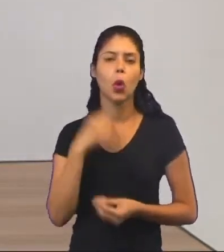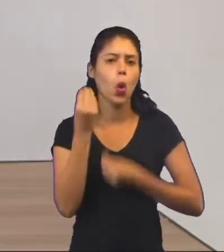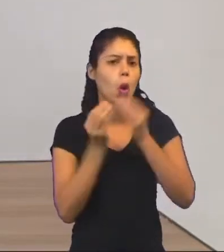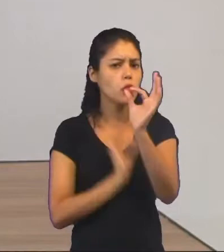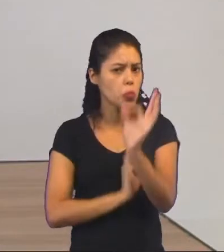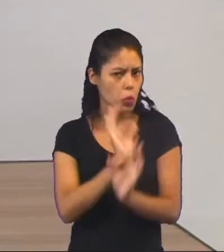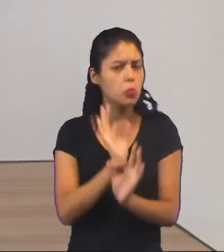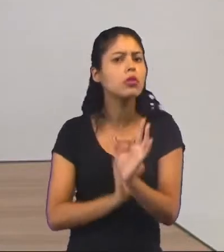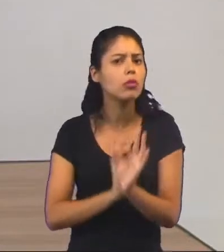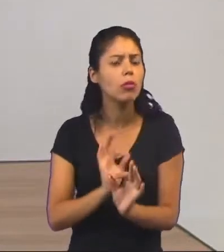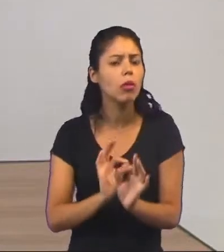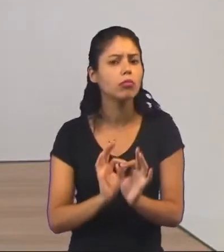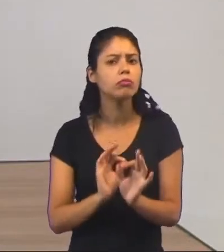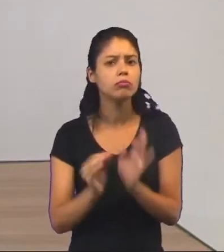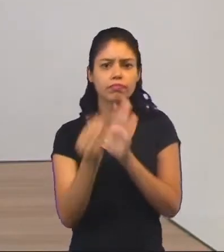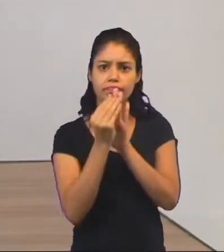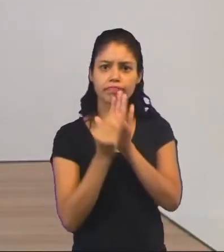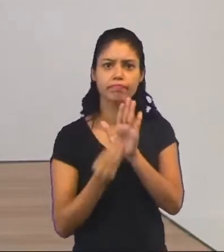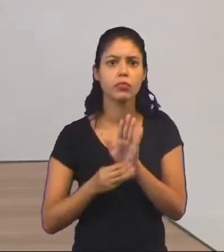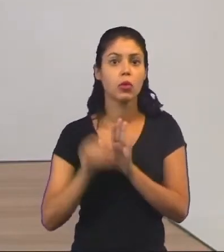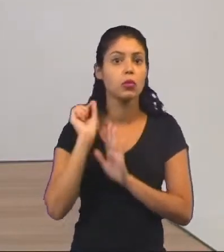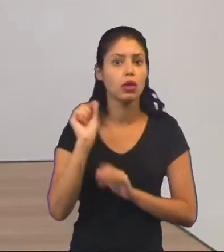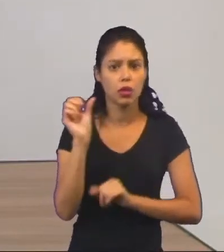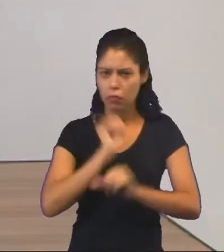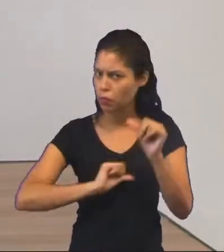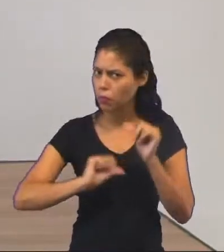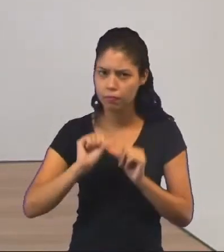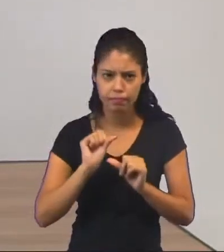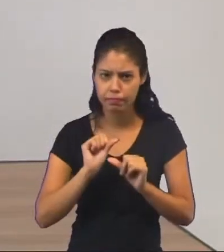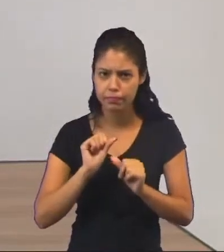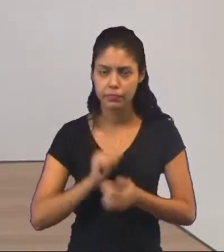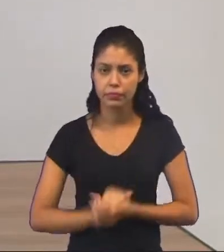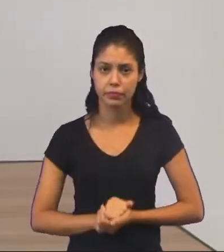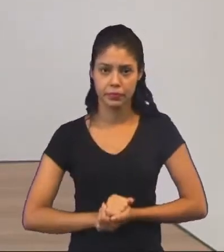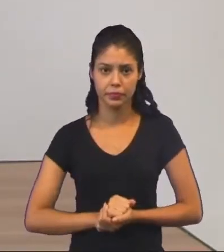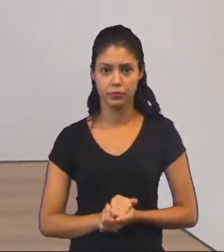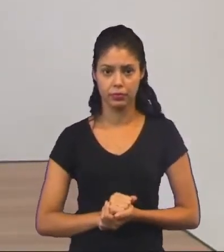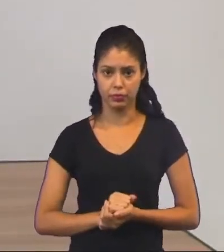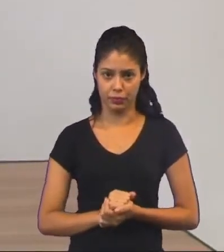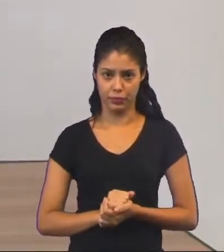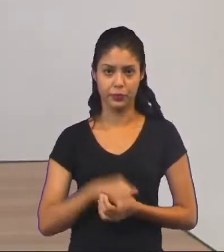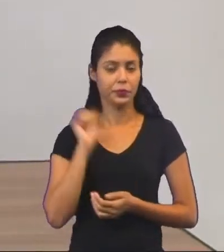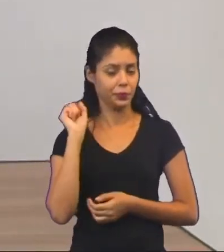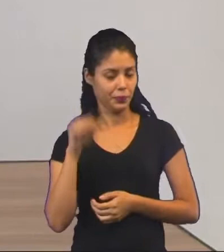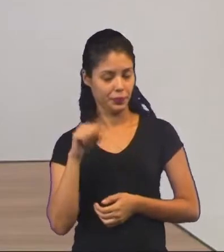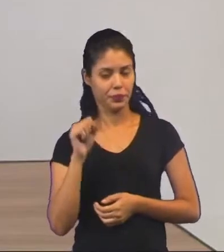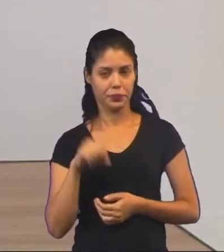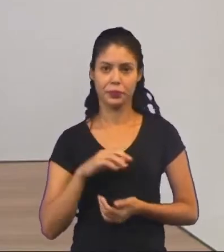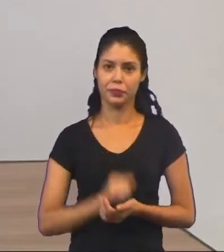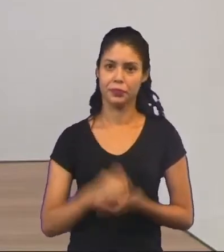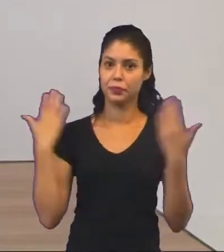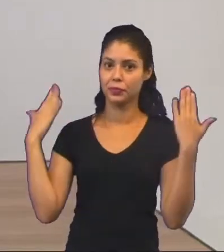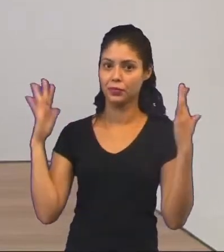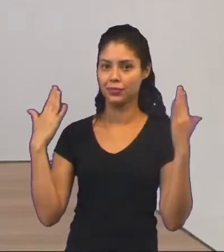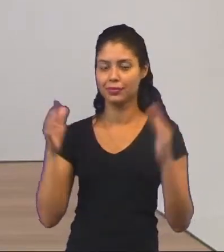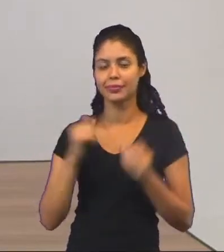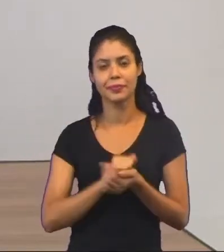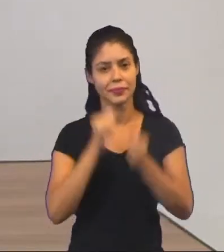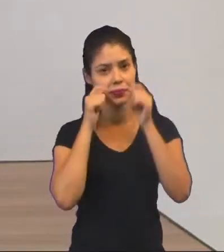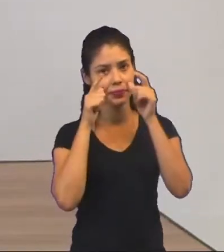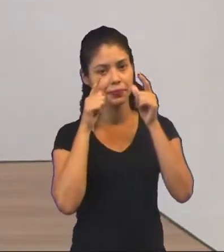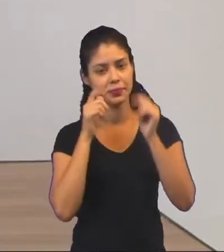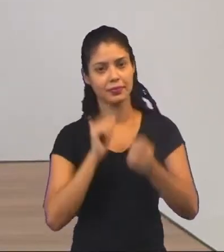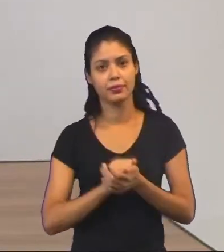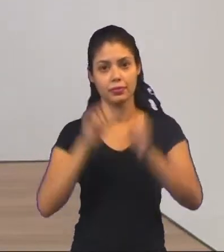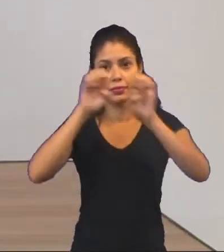de preparo, os ingredientes, o que é que não vai mudar nesse tipo de texto? Isso, turminha, parabéns para quem está ligadinho